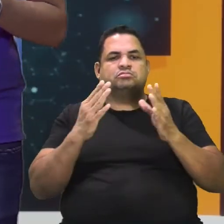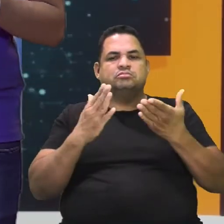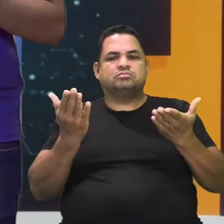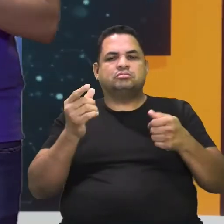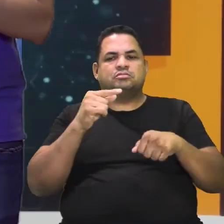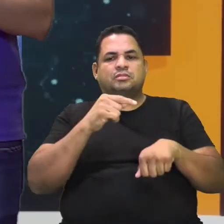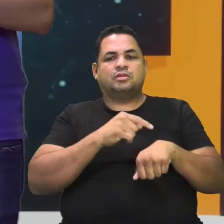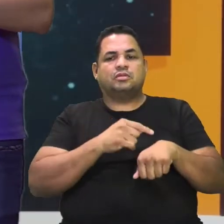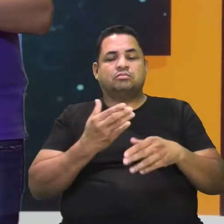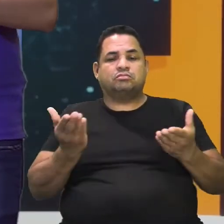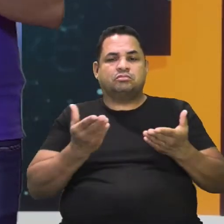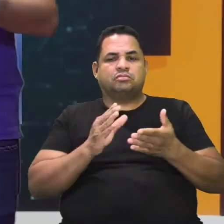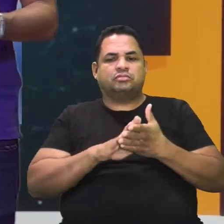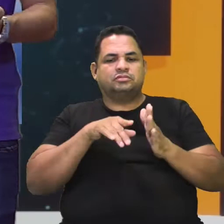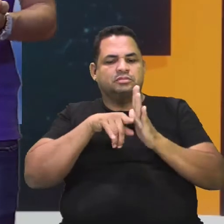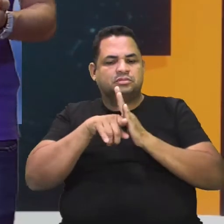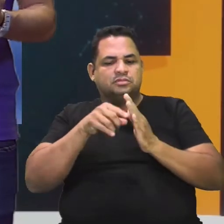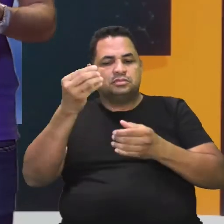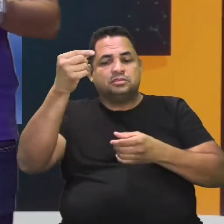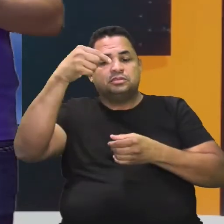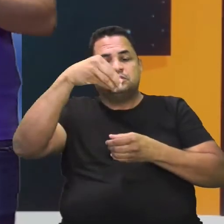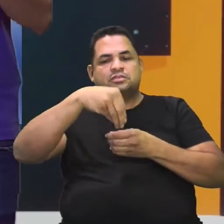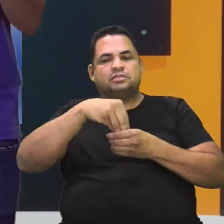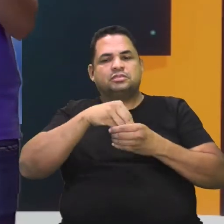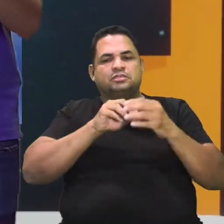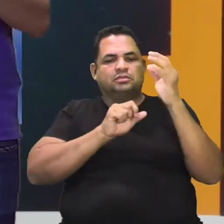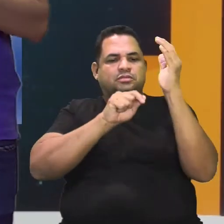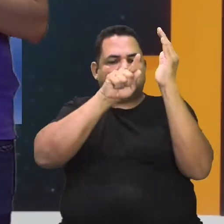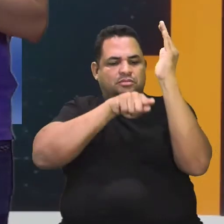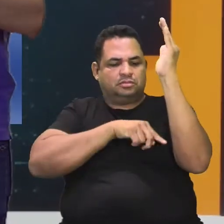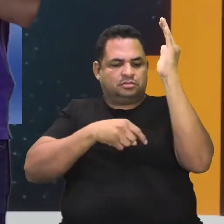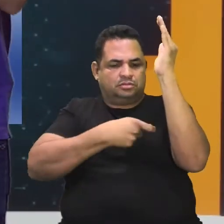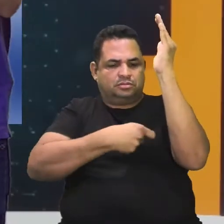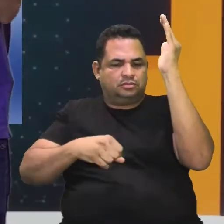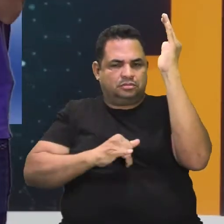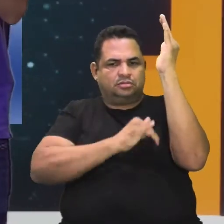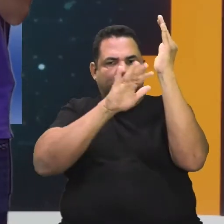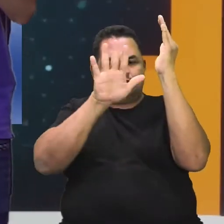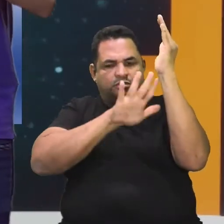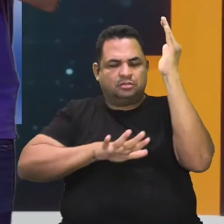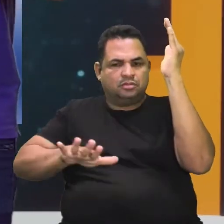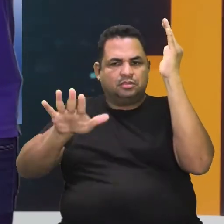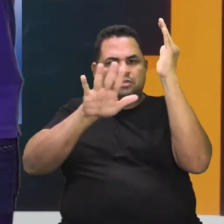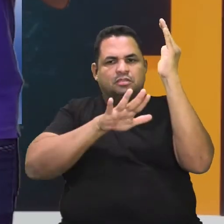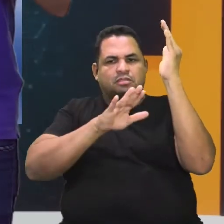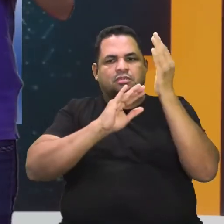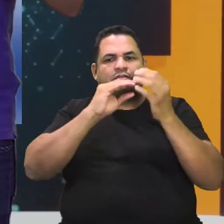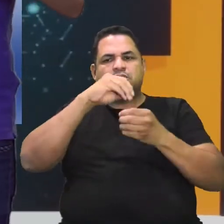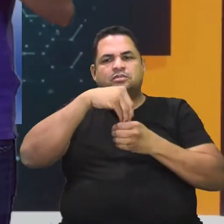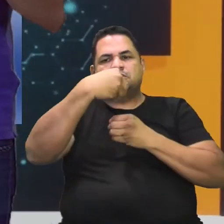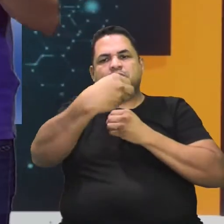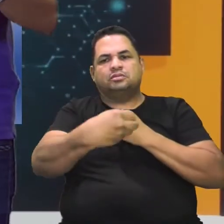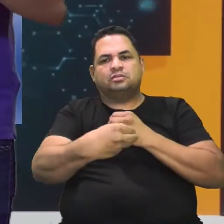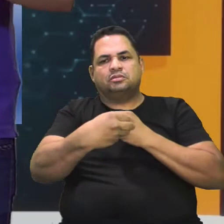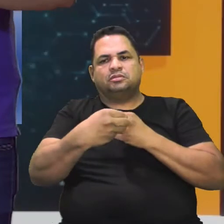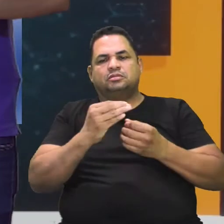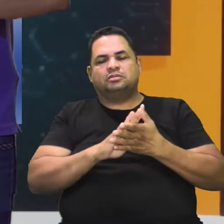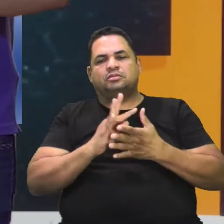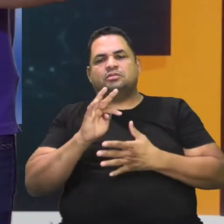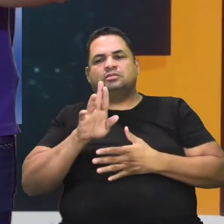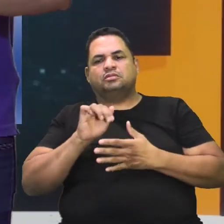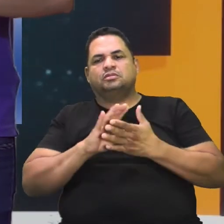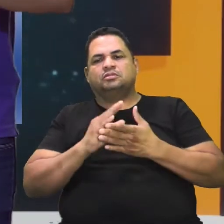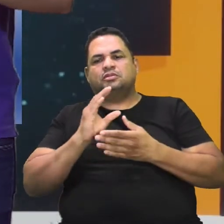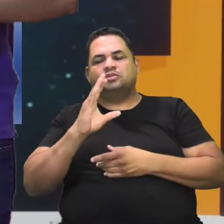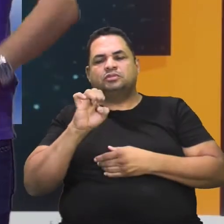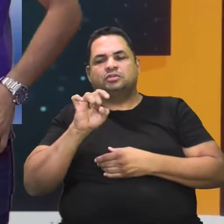Agora nós vamos fazer uma análise delas no plano cartesiano. Como que eu faço para verificar se uma reta ela vai estar externa, tangente